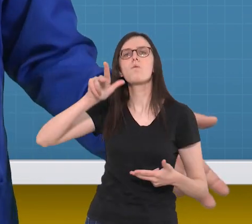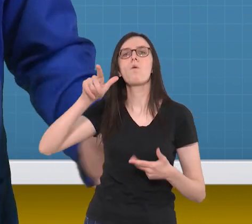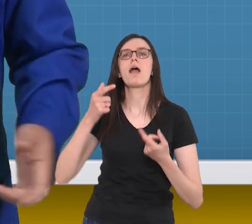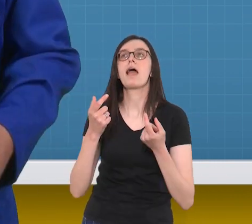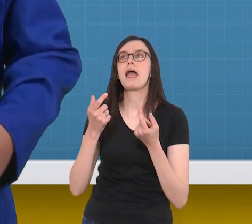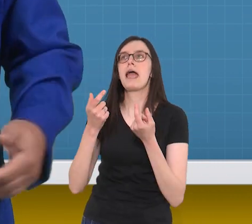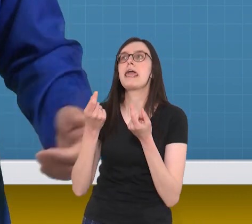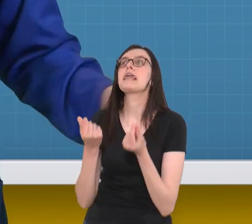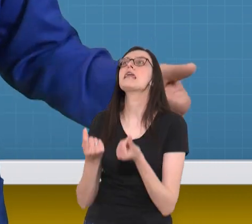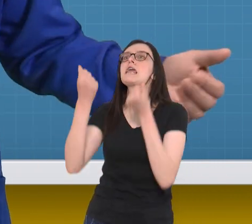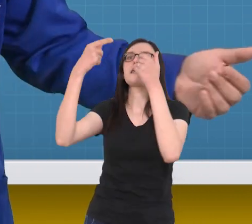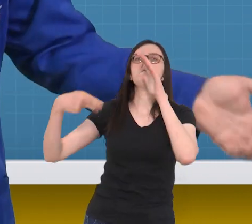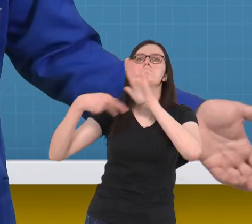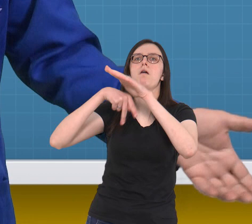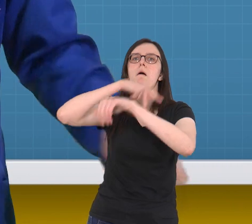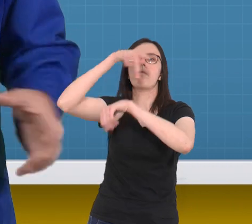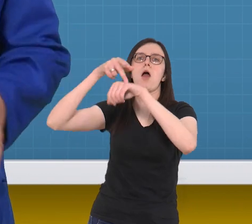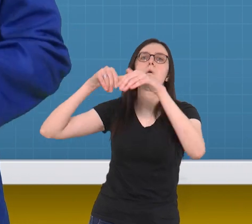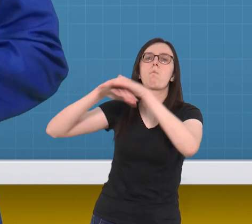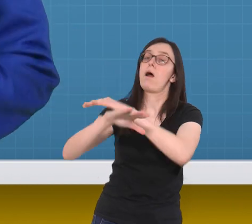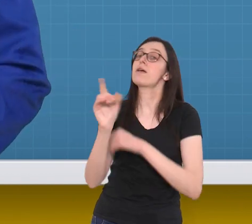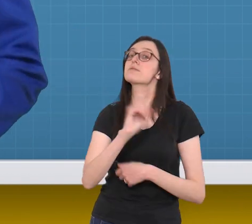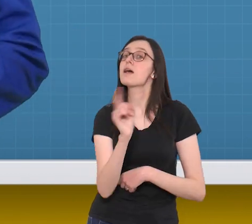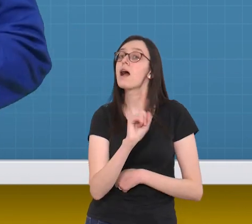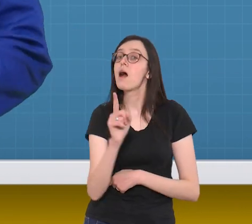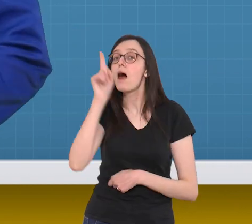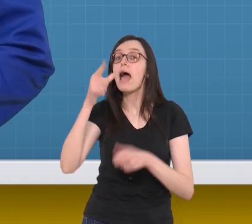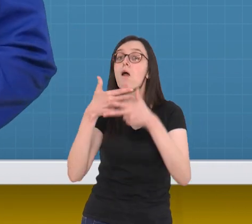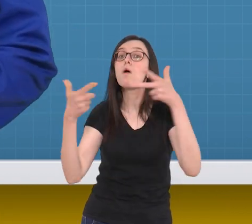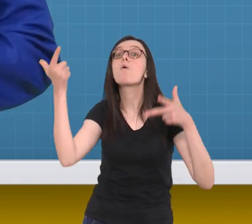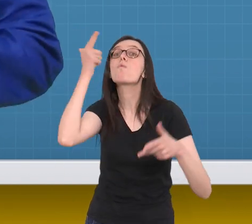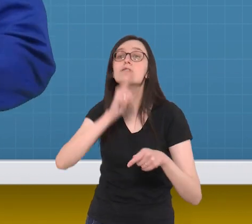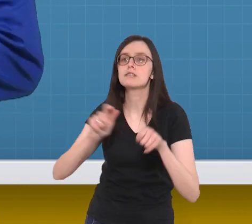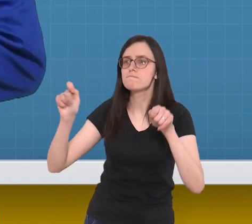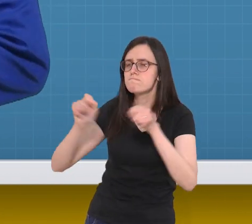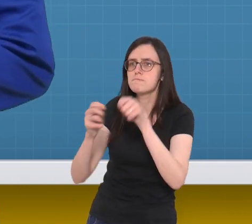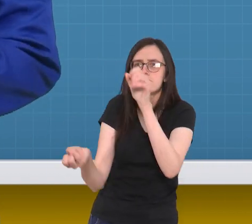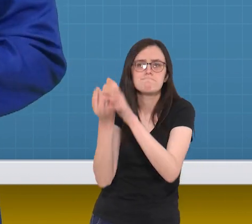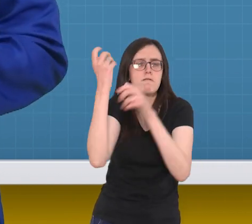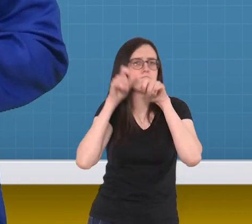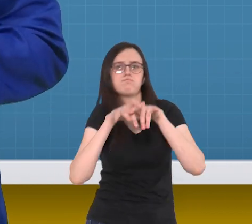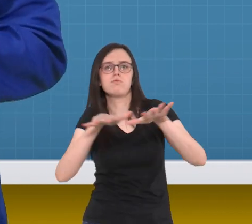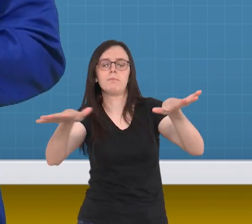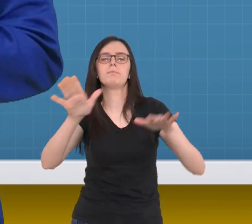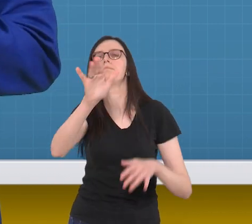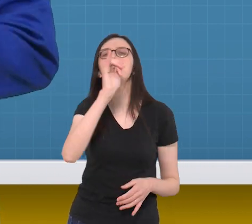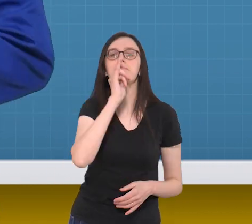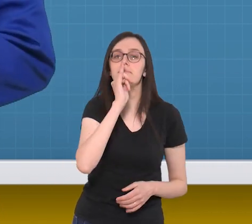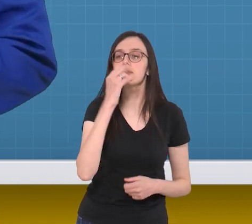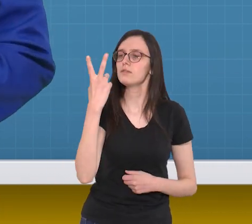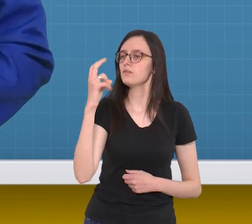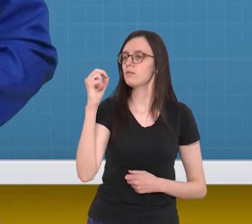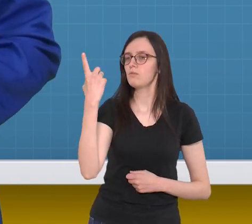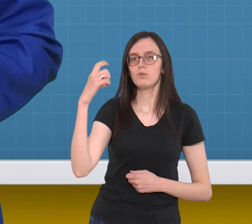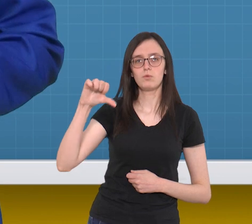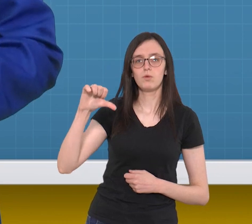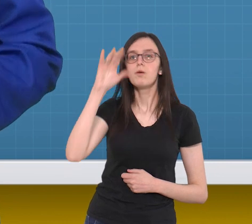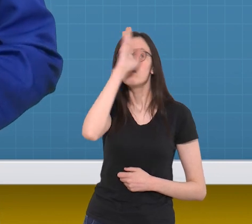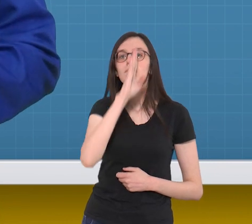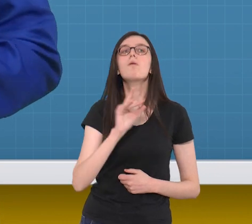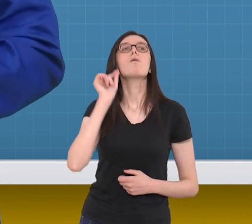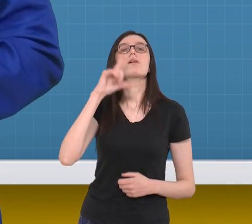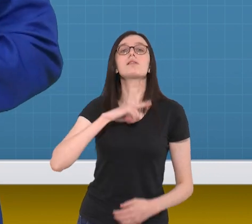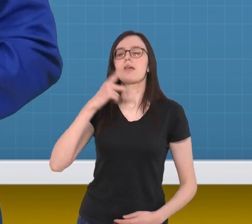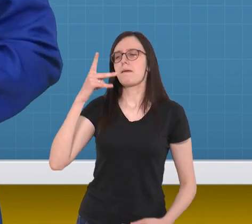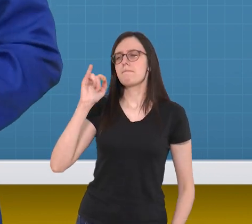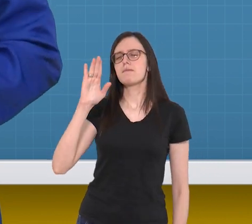país tem, não é aquilo que está acumulado, é aquilo que foi produzido. Por exemplo, em 2019, o Brasil teve um